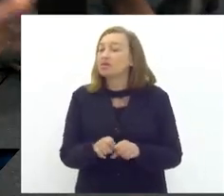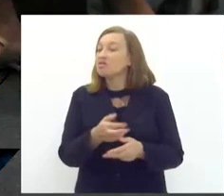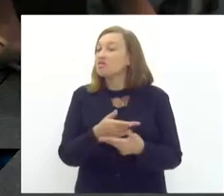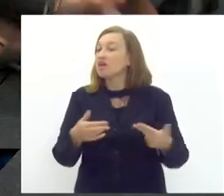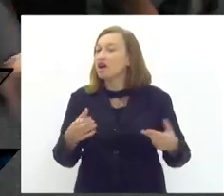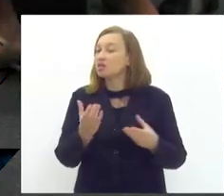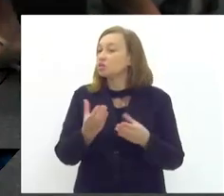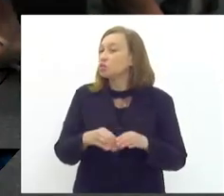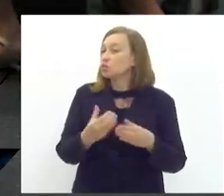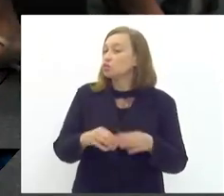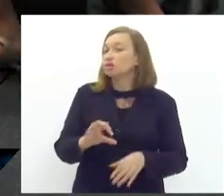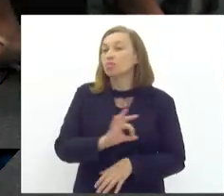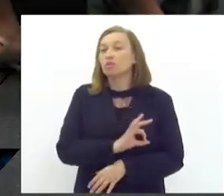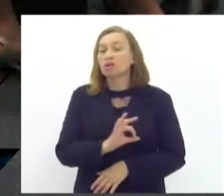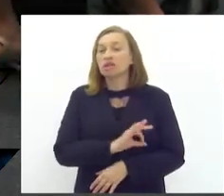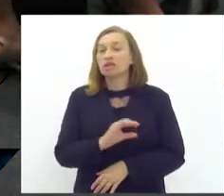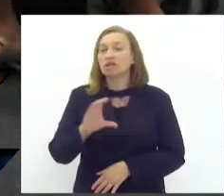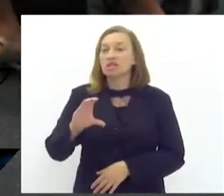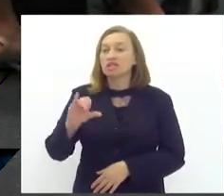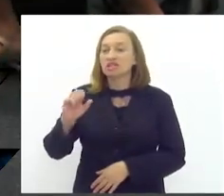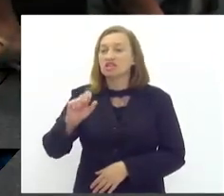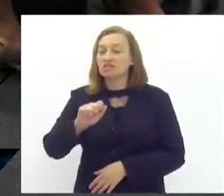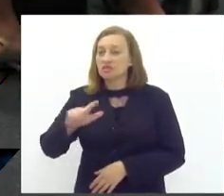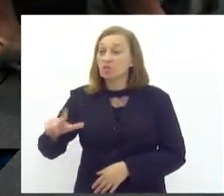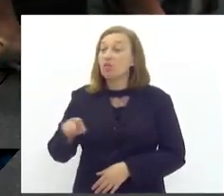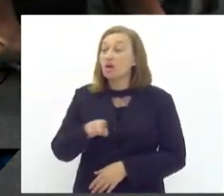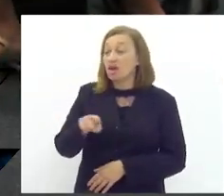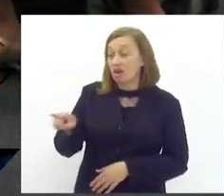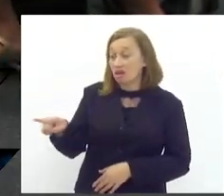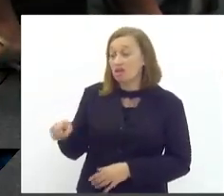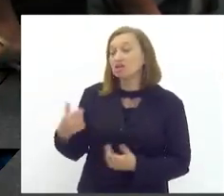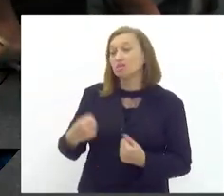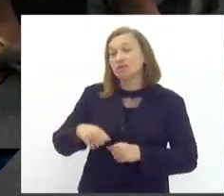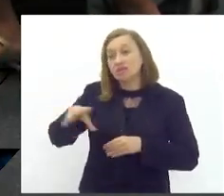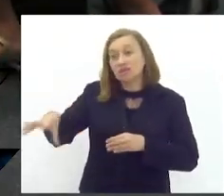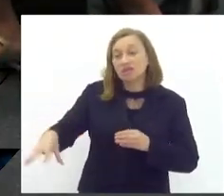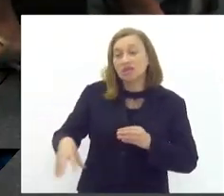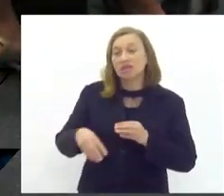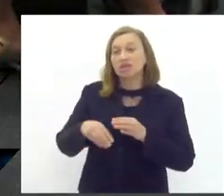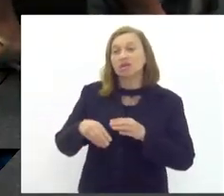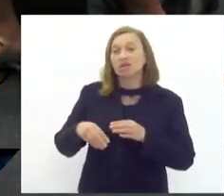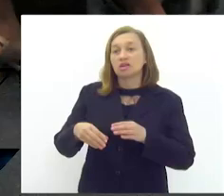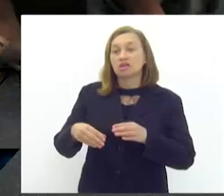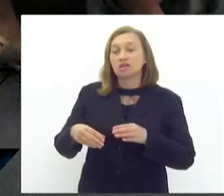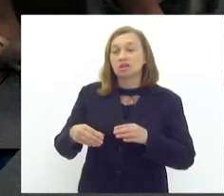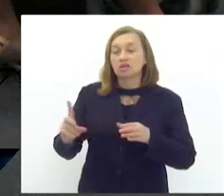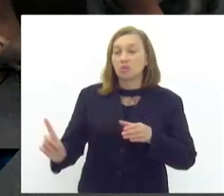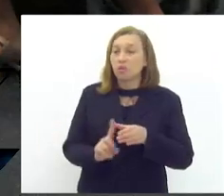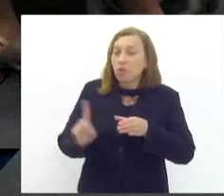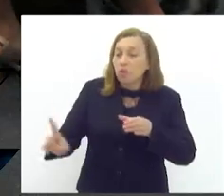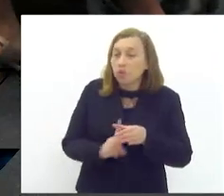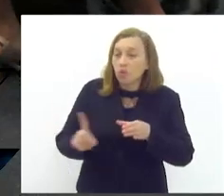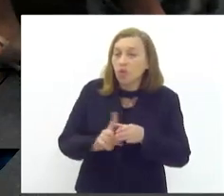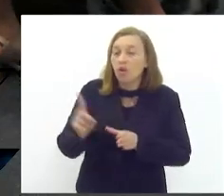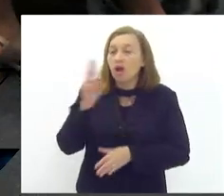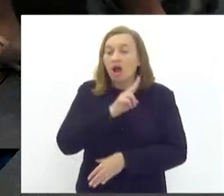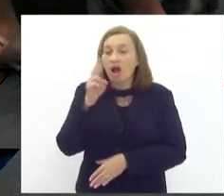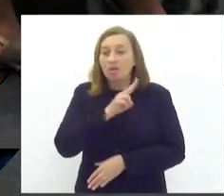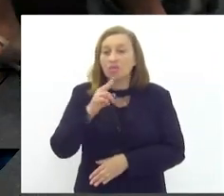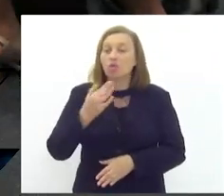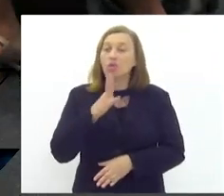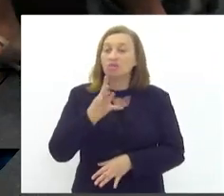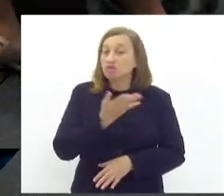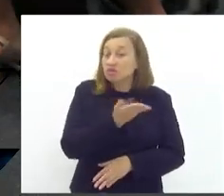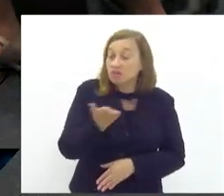concursos da polícia civil eles precisam ingressar imediatamente porque a polícia civil como é do conhecimento de